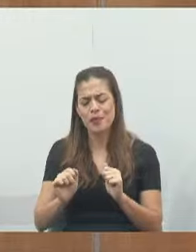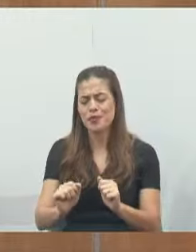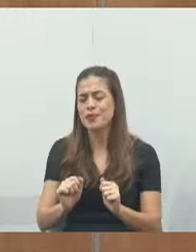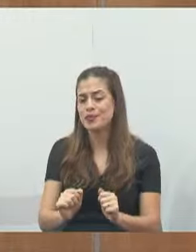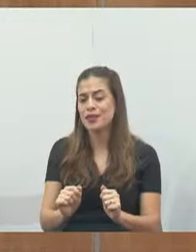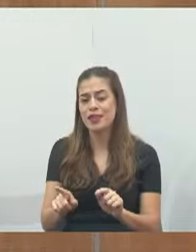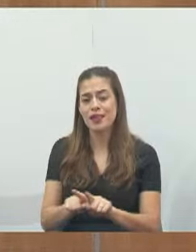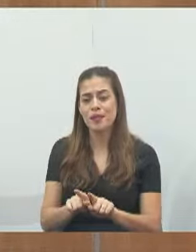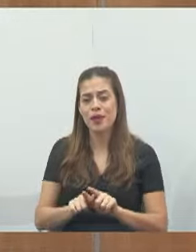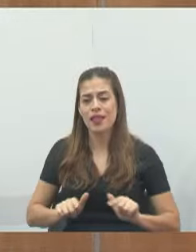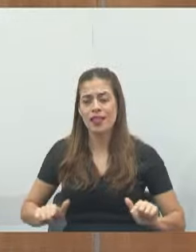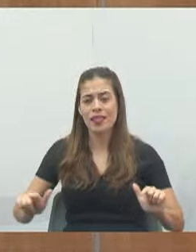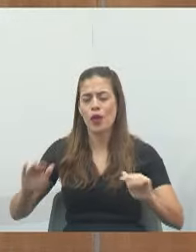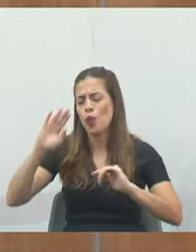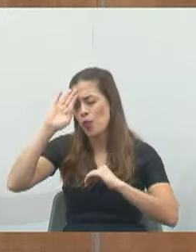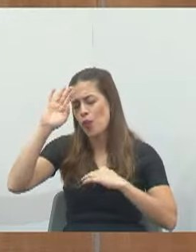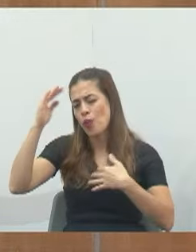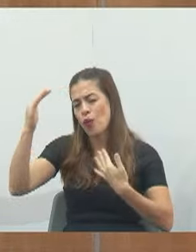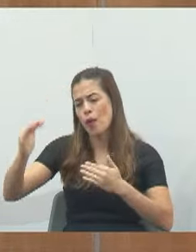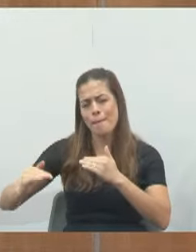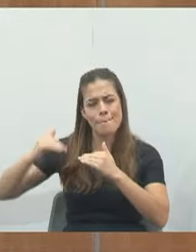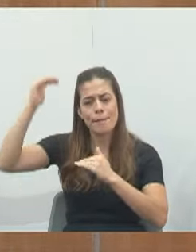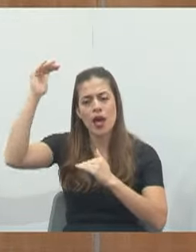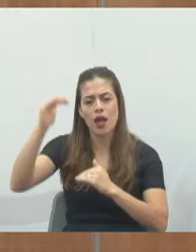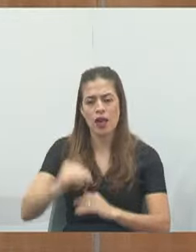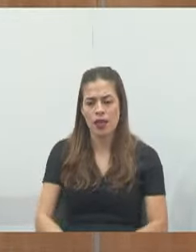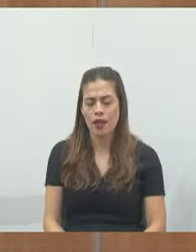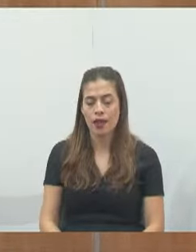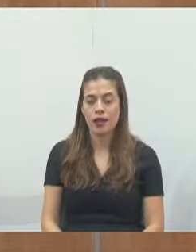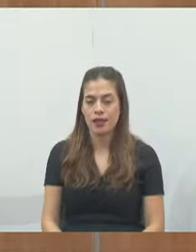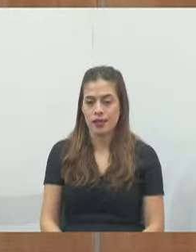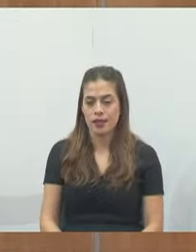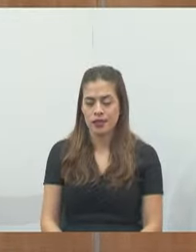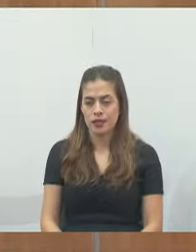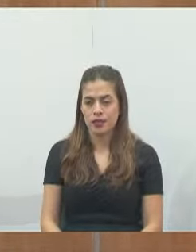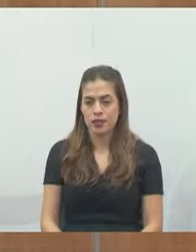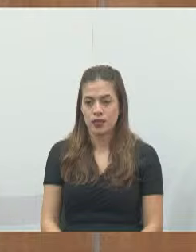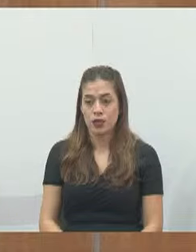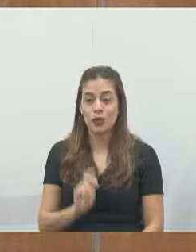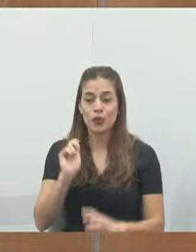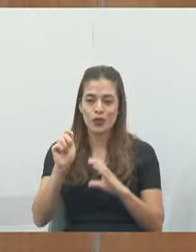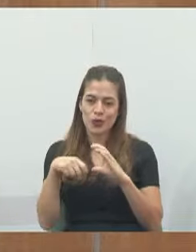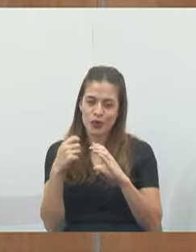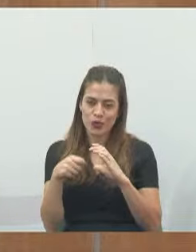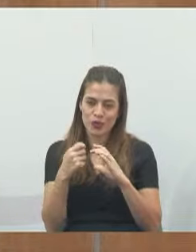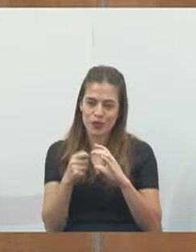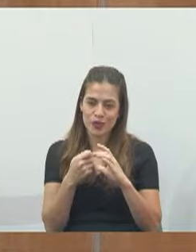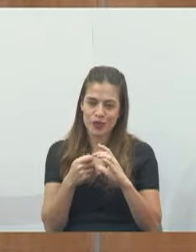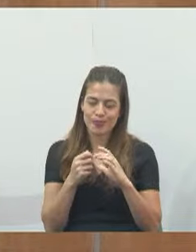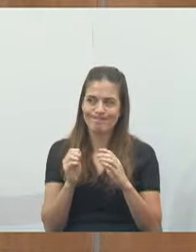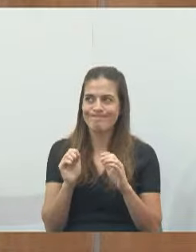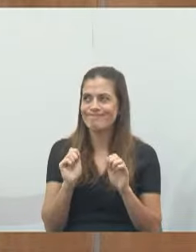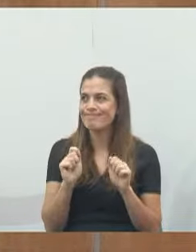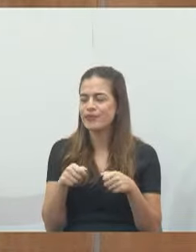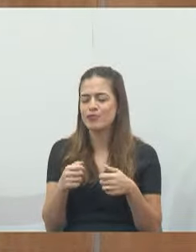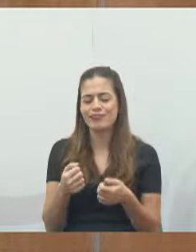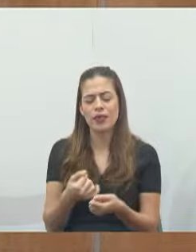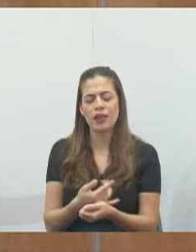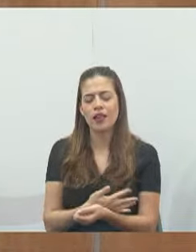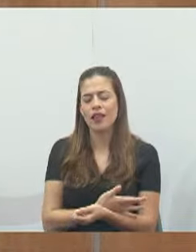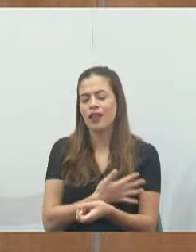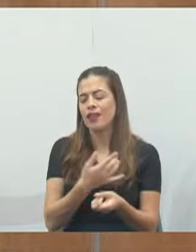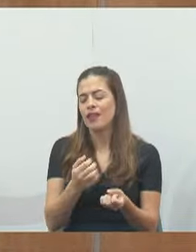estar recebendo essa máxima honraria. Bom, dos vídeos, né? É impossível não se